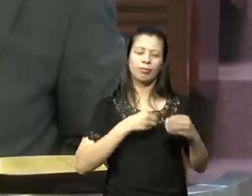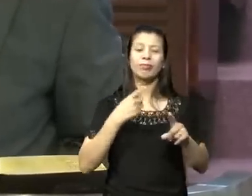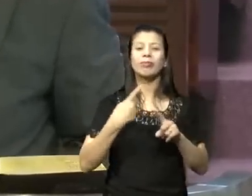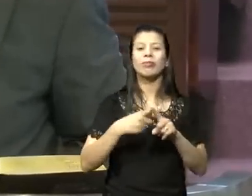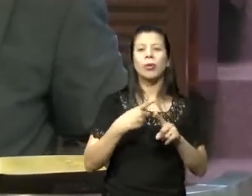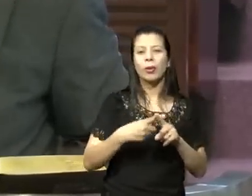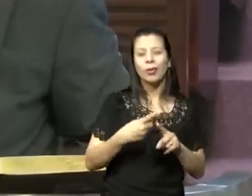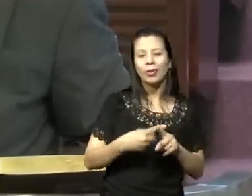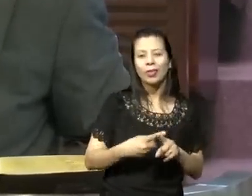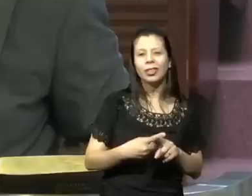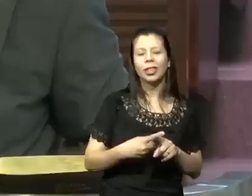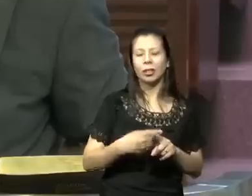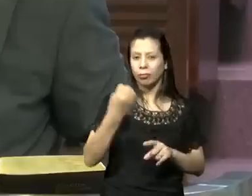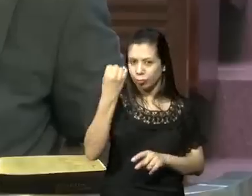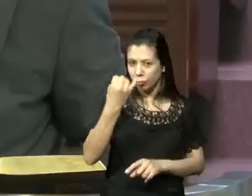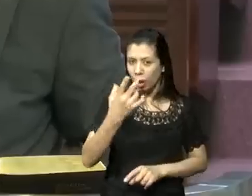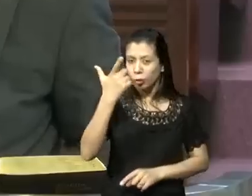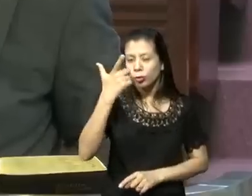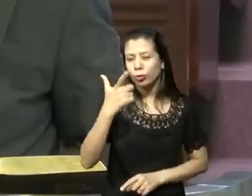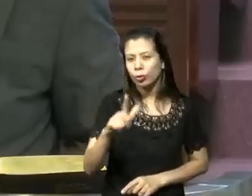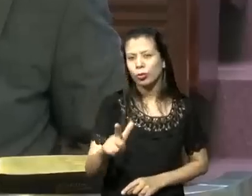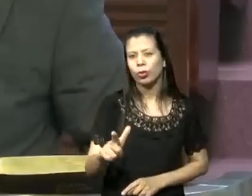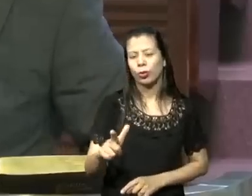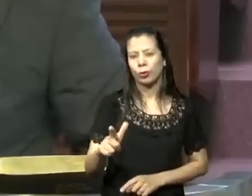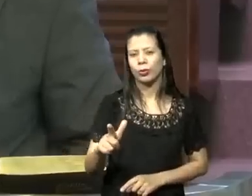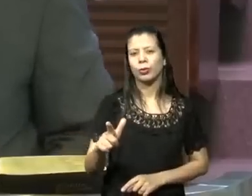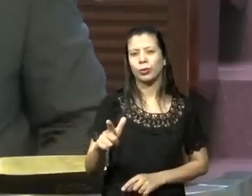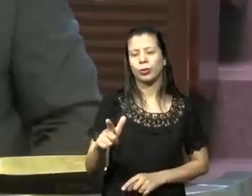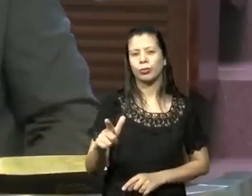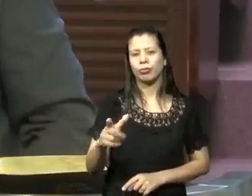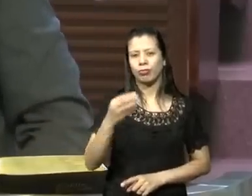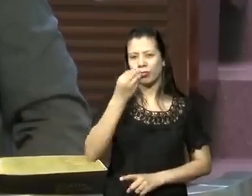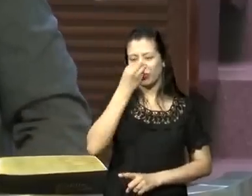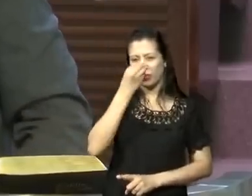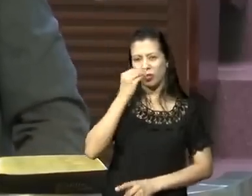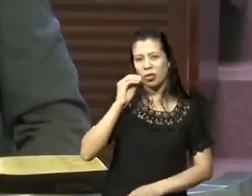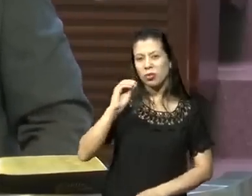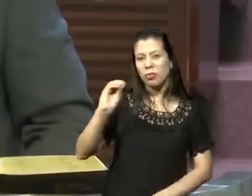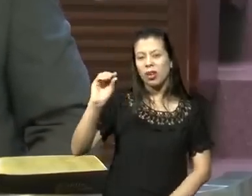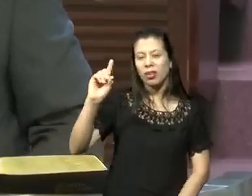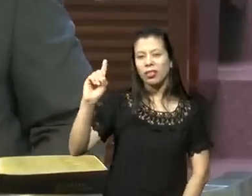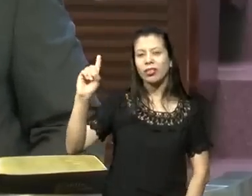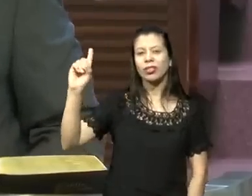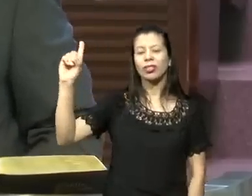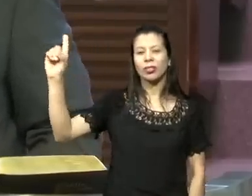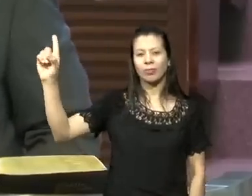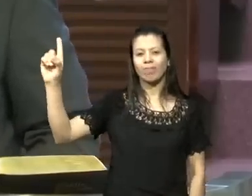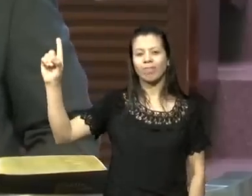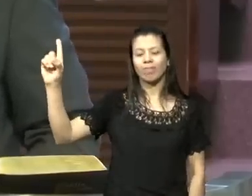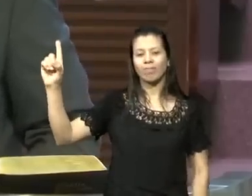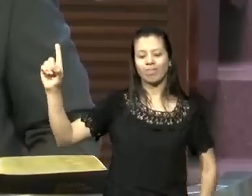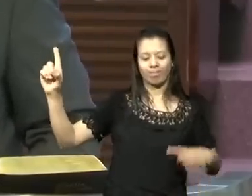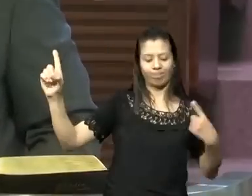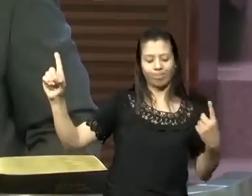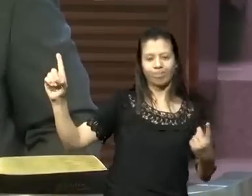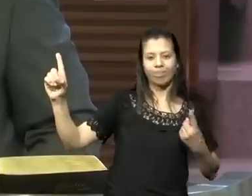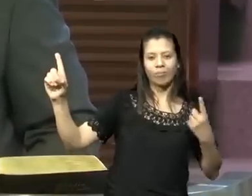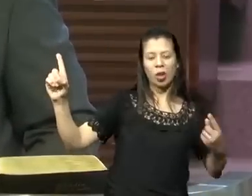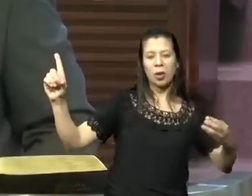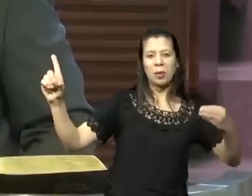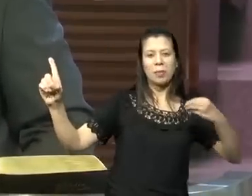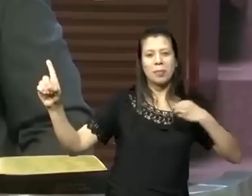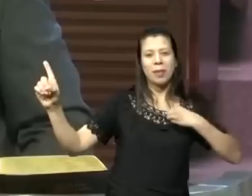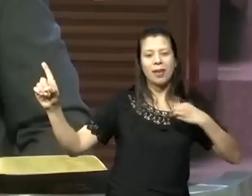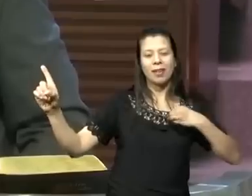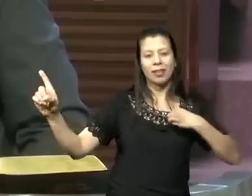um anúncio de Condenação vou repetir A negação de Cristo equivale a permanecer em Pecado a retirada de